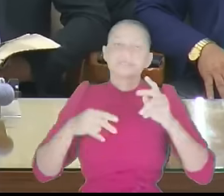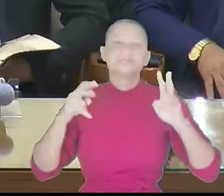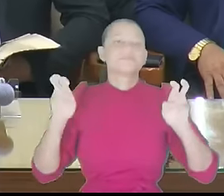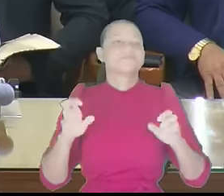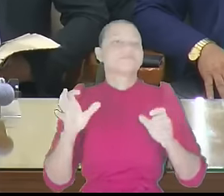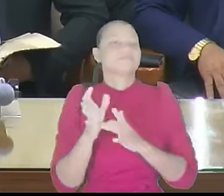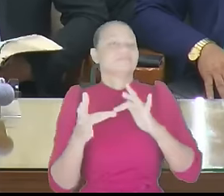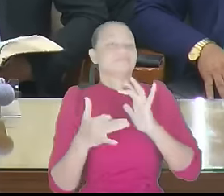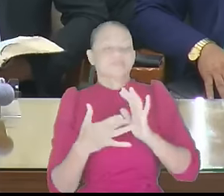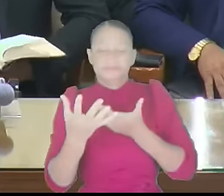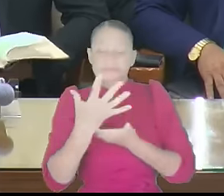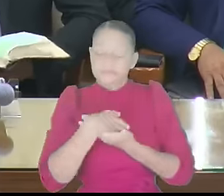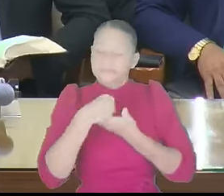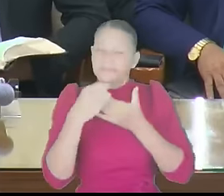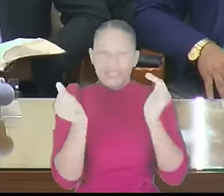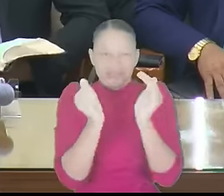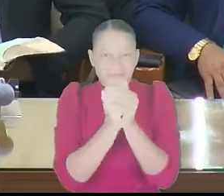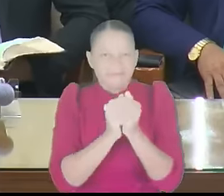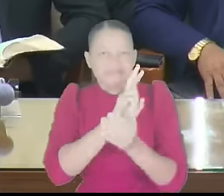Quem diz amém em nome de Jesus?